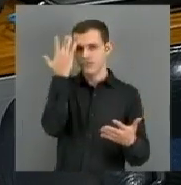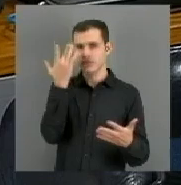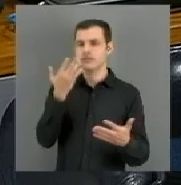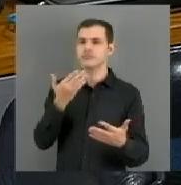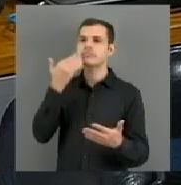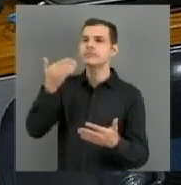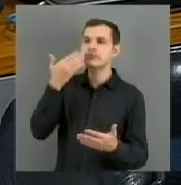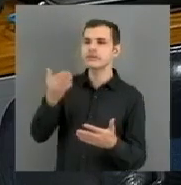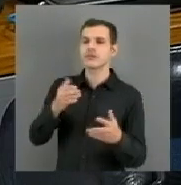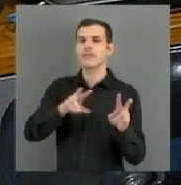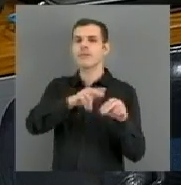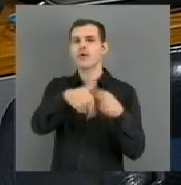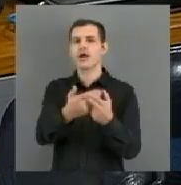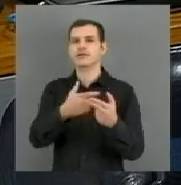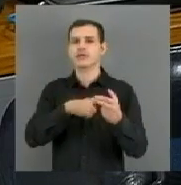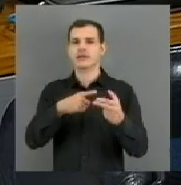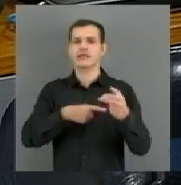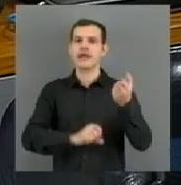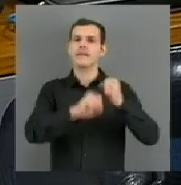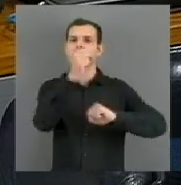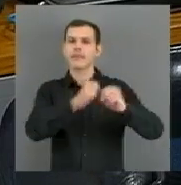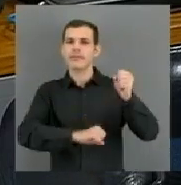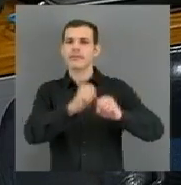eu pergunto ao senhor: